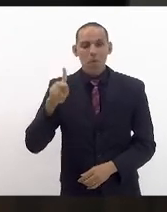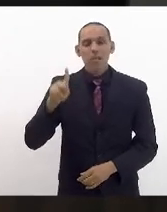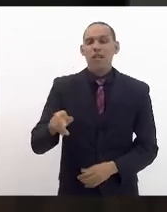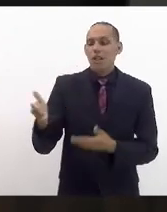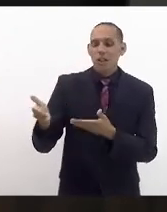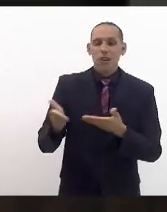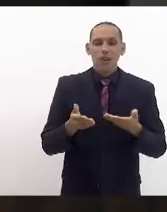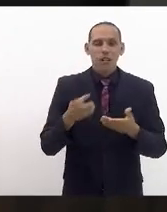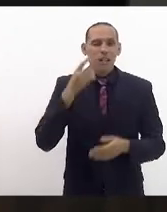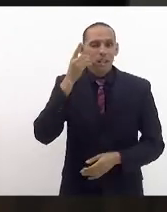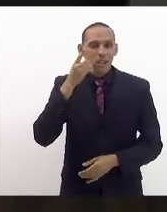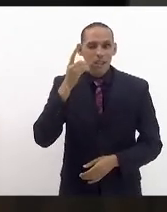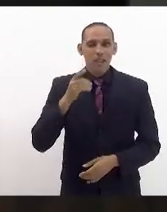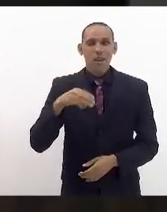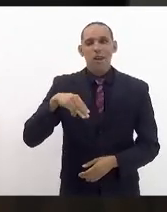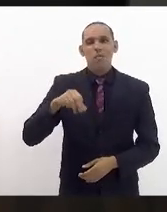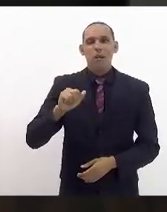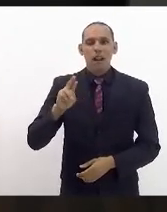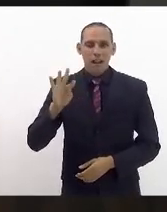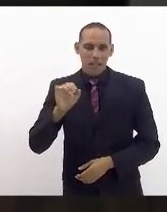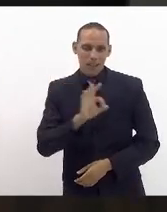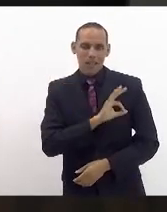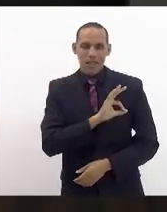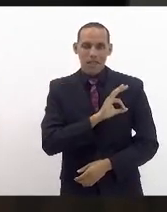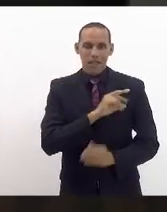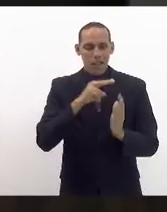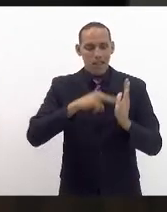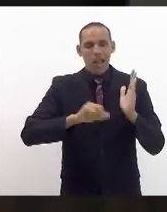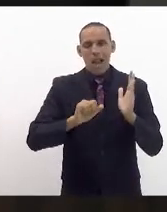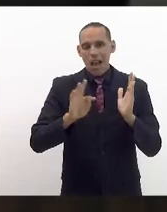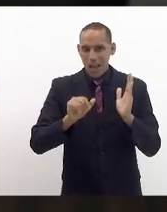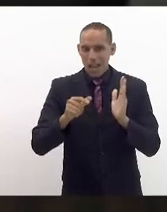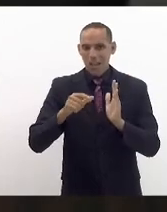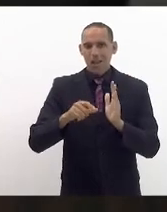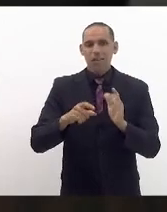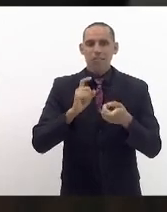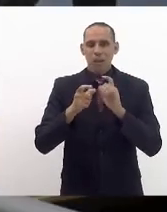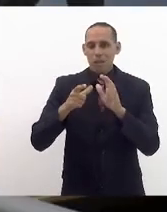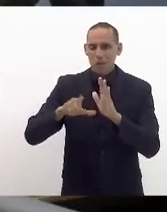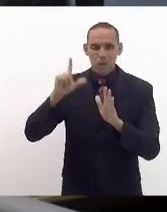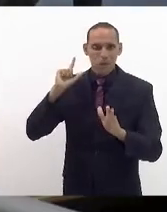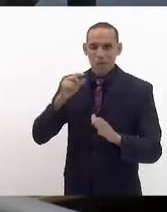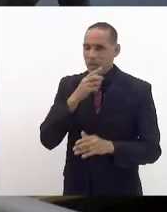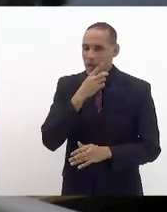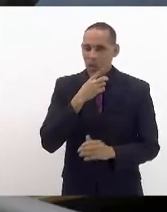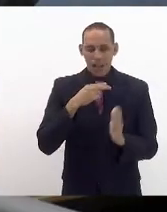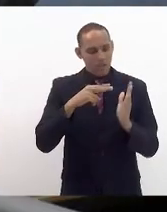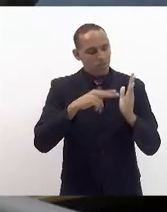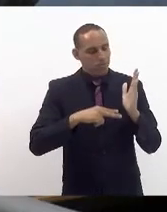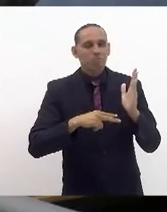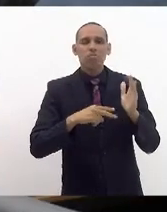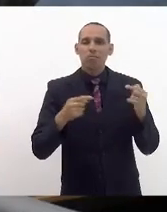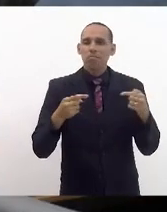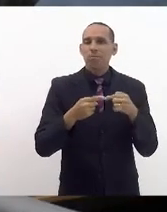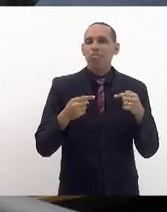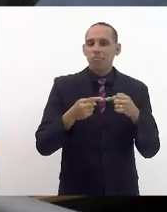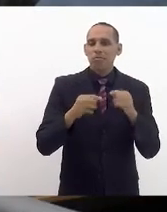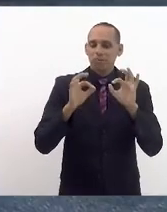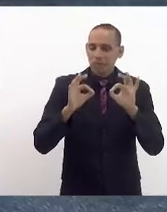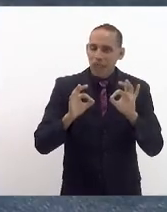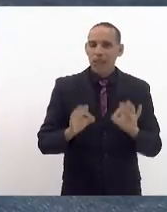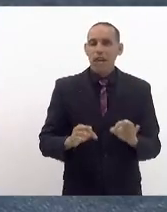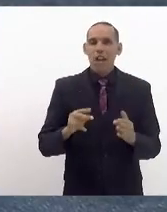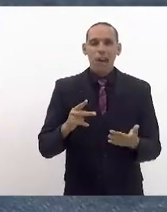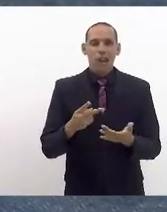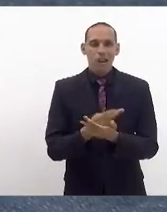convida a deputada Marta Rocha para fazer a leitura da ata da sessão anterior. A ata reflete com exatidão o